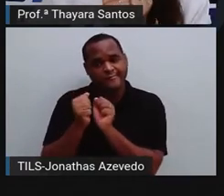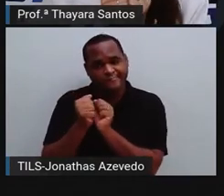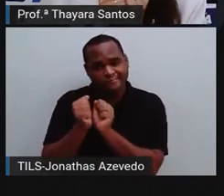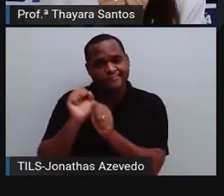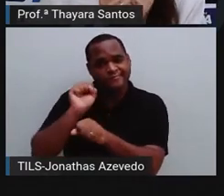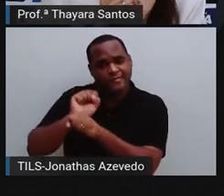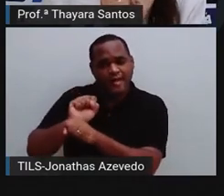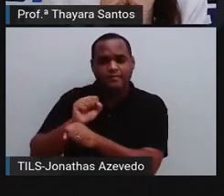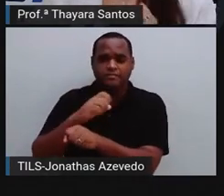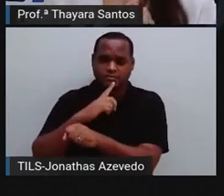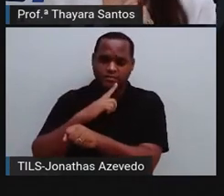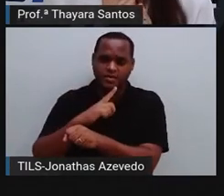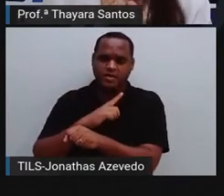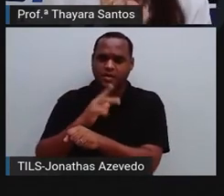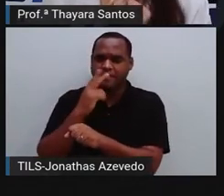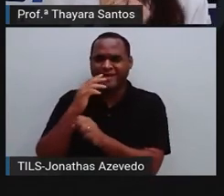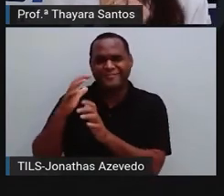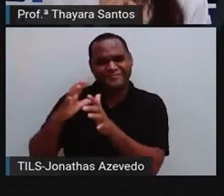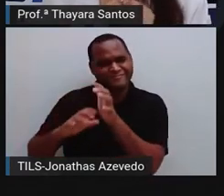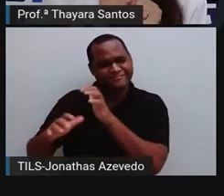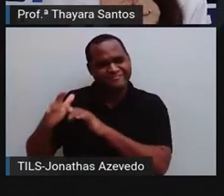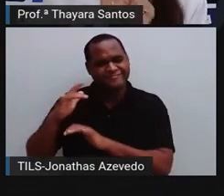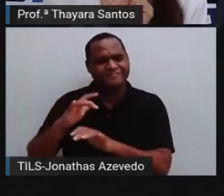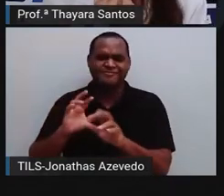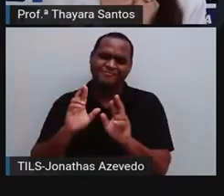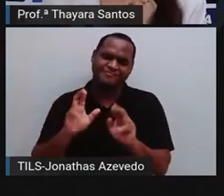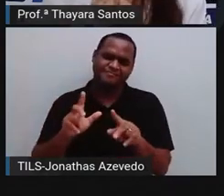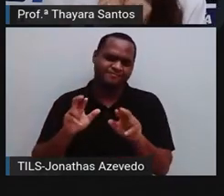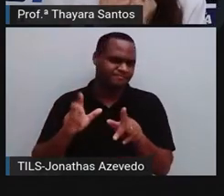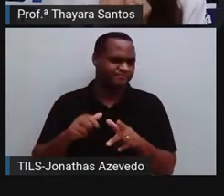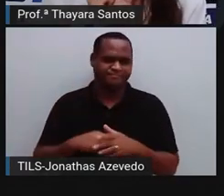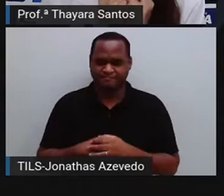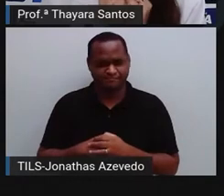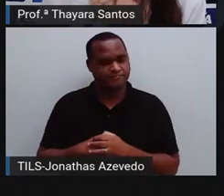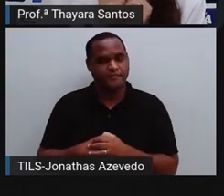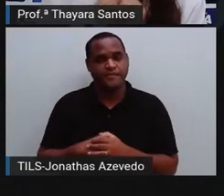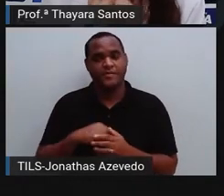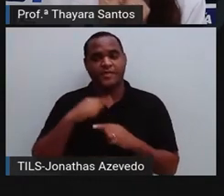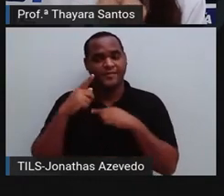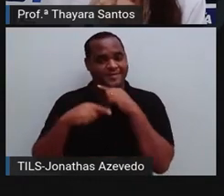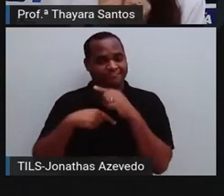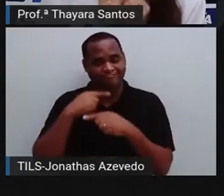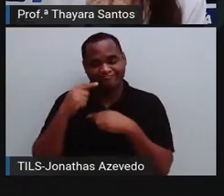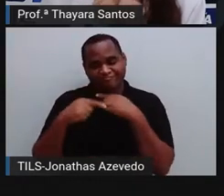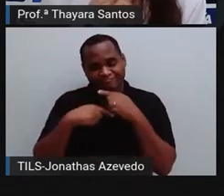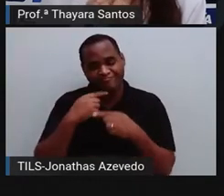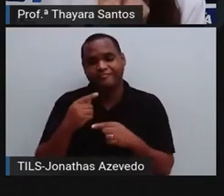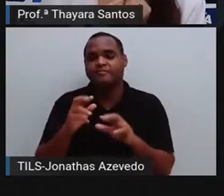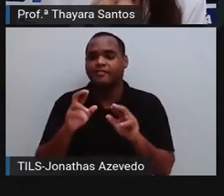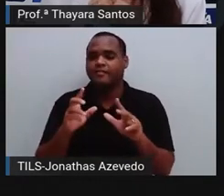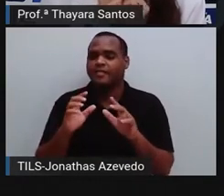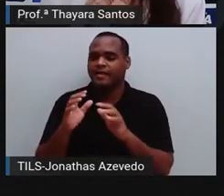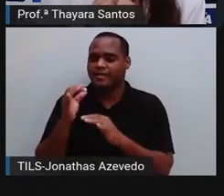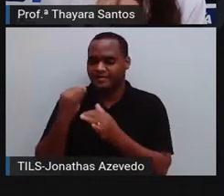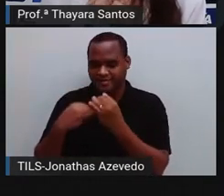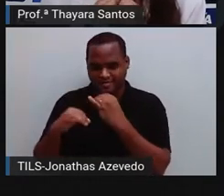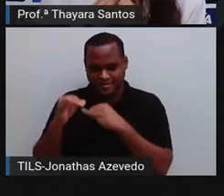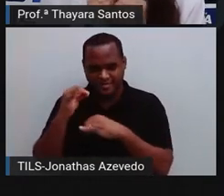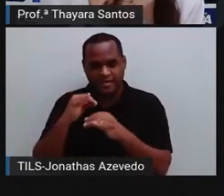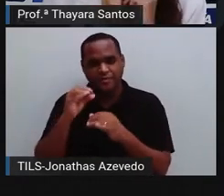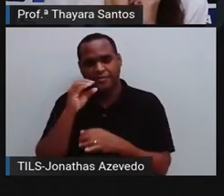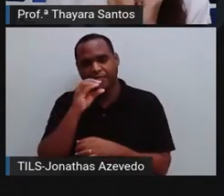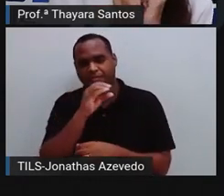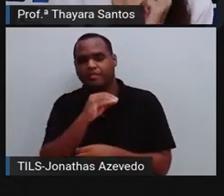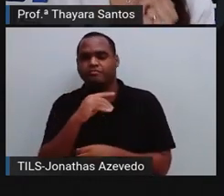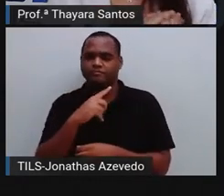juntinhos, paradinhos. Eles não estão se movimentando muito. Isso quer dizer que eles não estão produzindo muita energia, muito